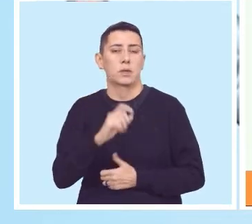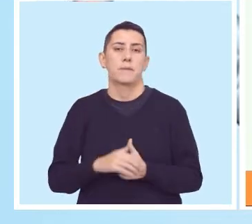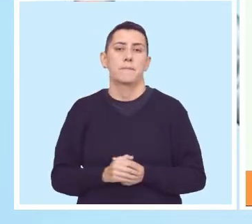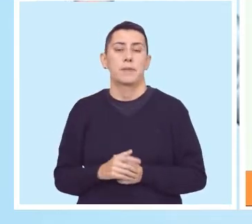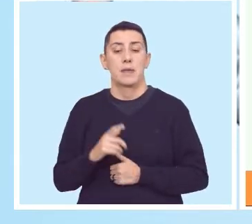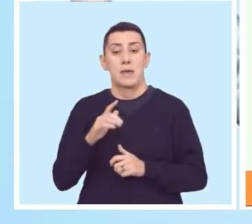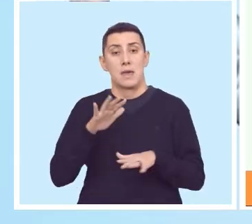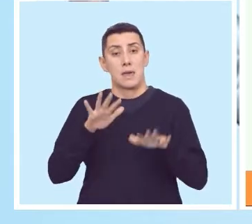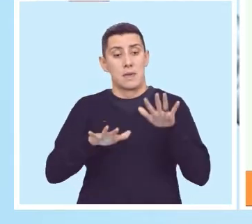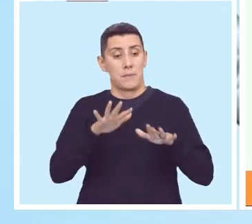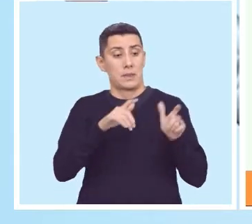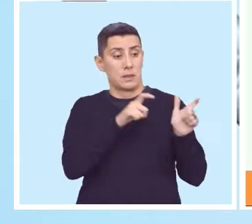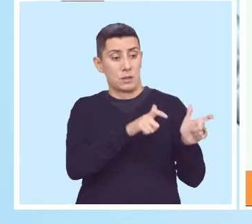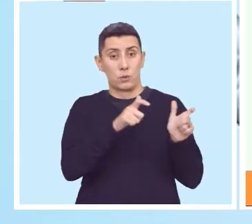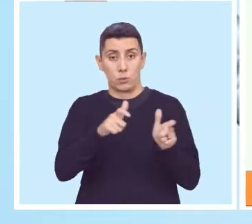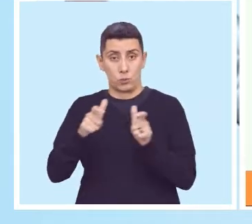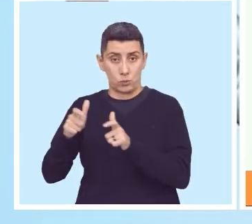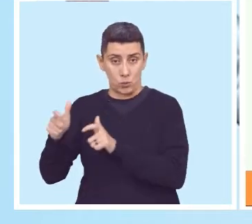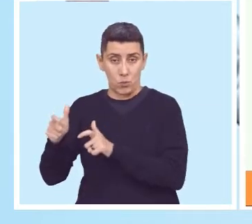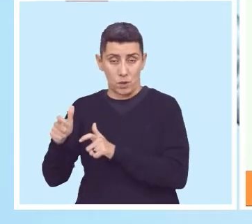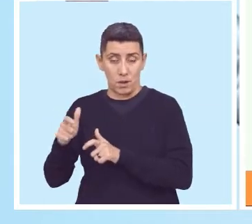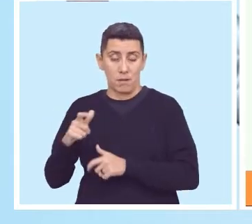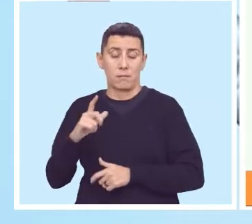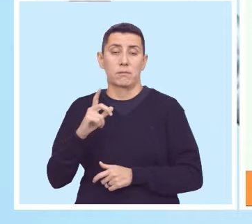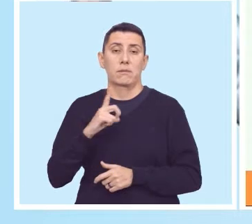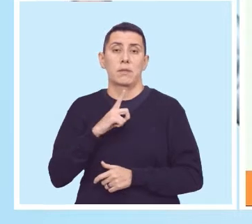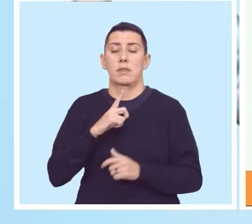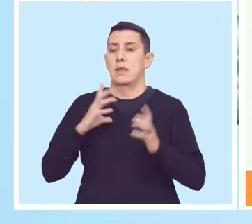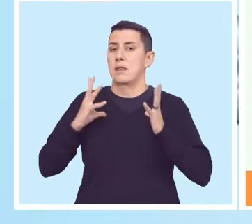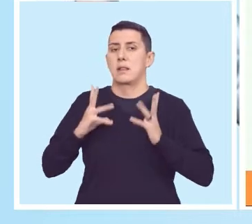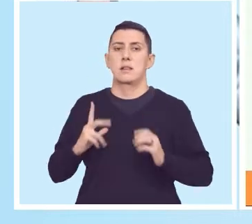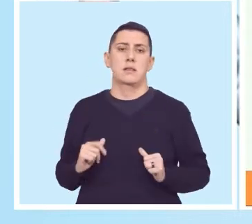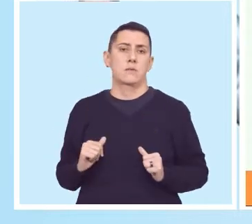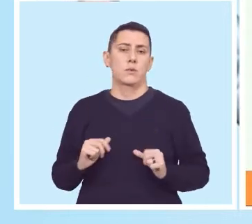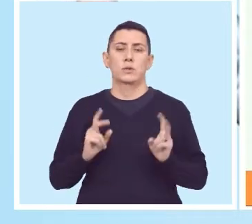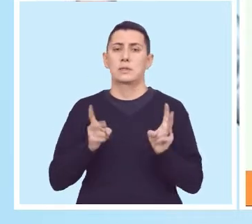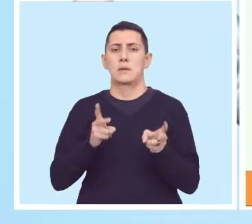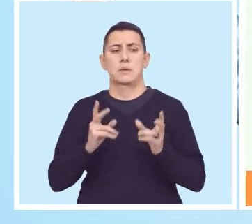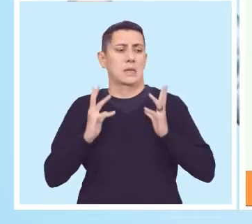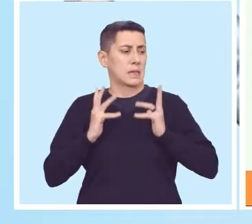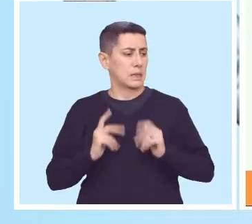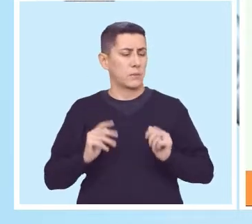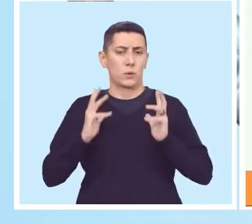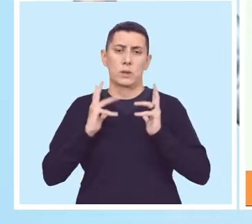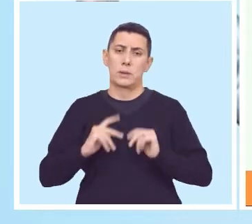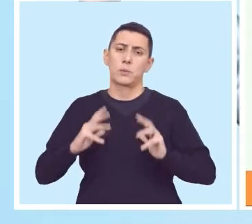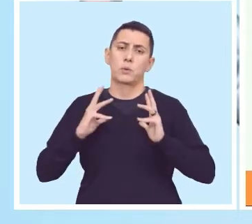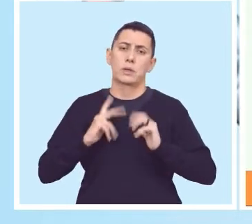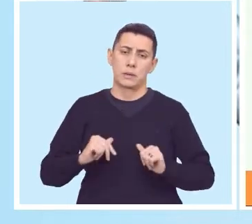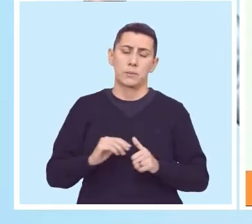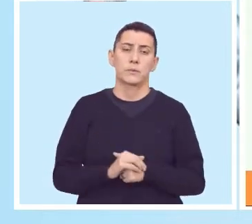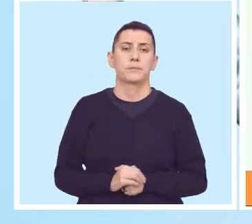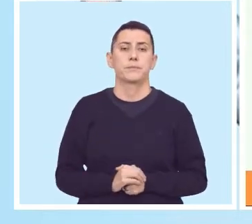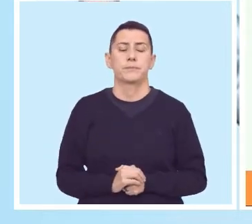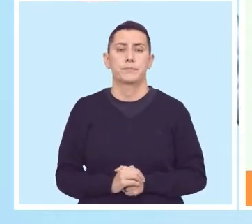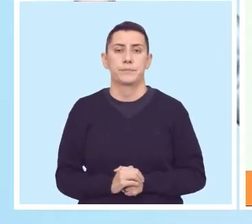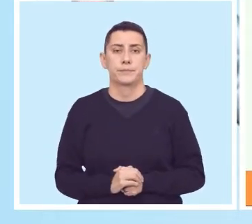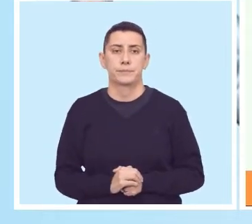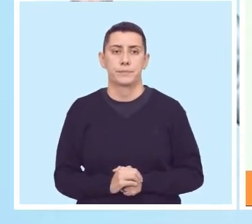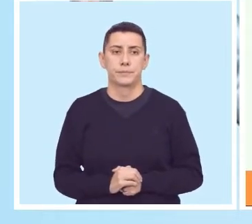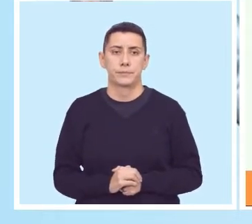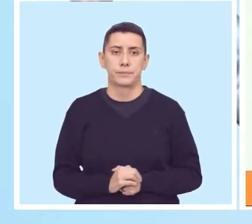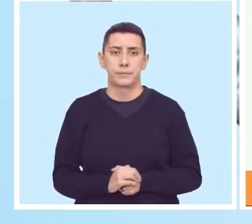trechos em que tá tá tudo limpo, sabe? E, de certa forma, para garantir